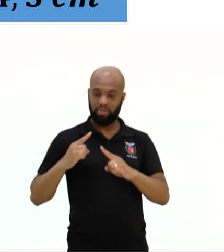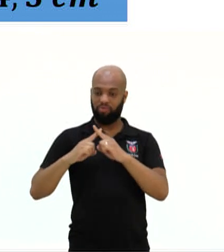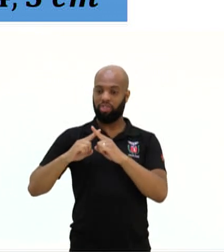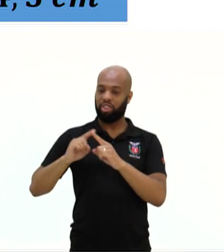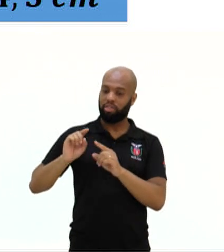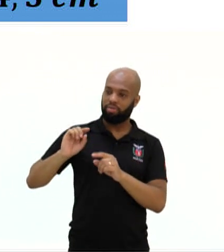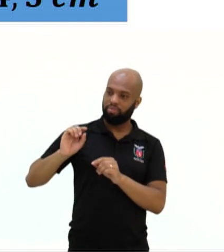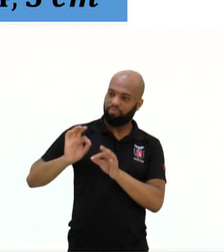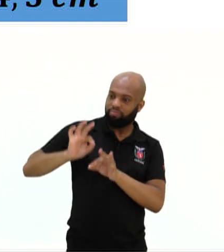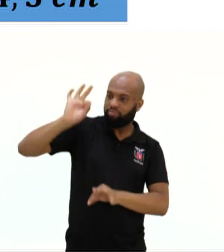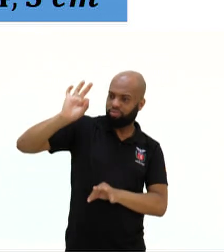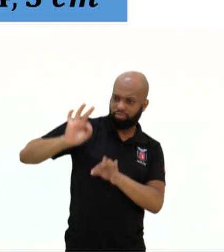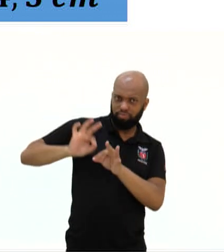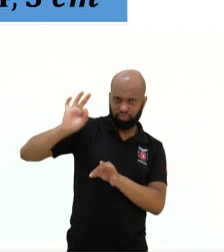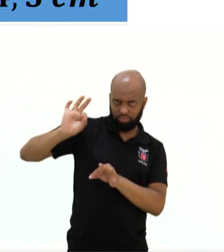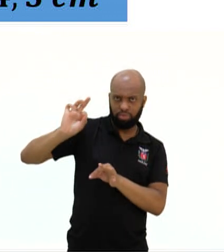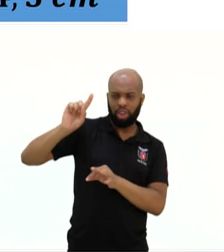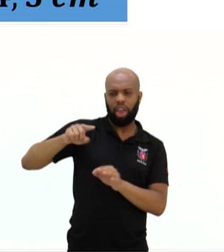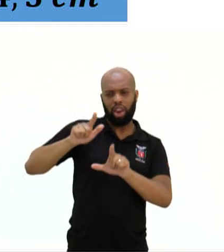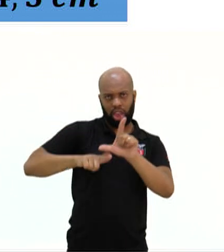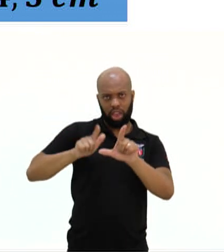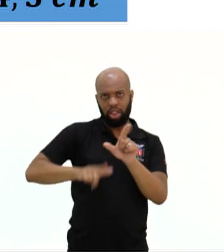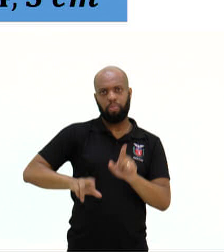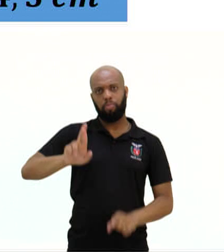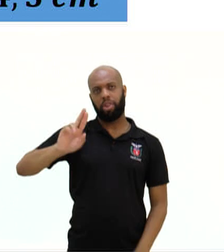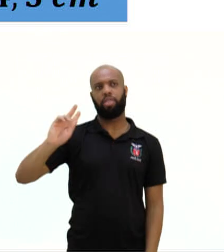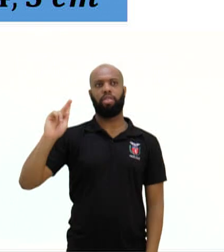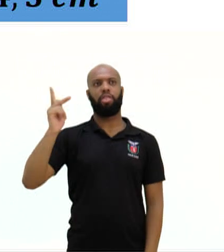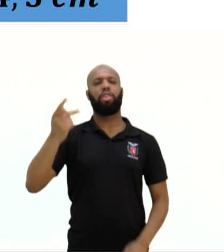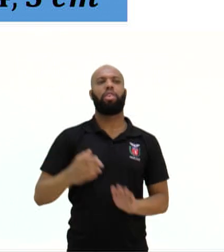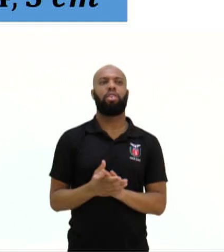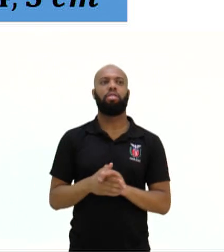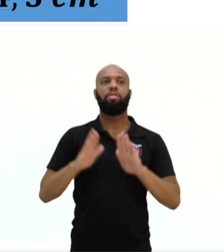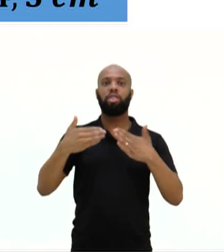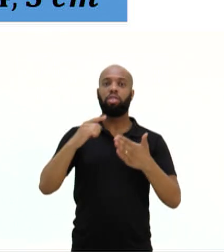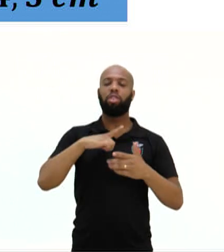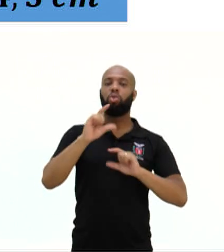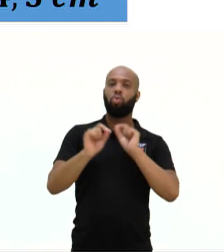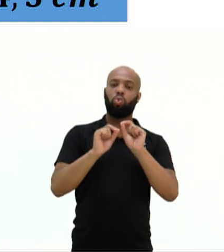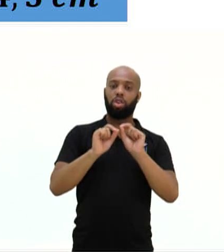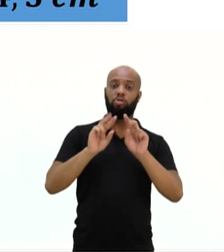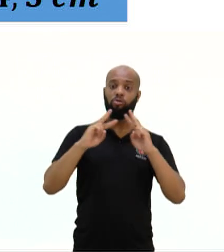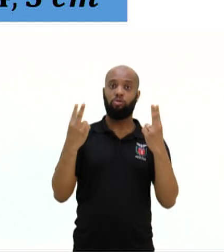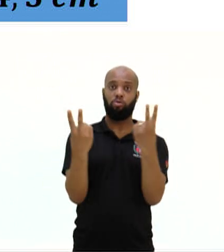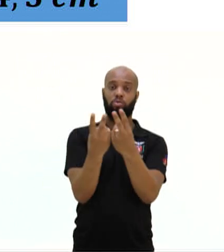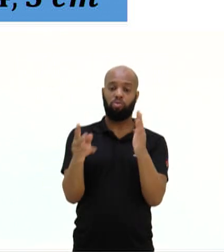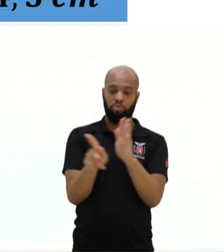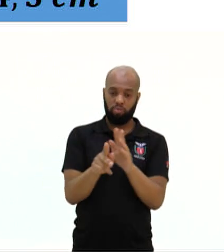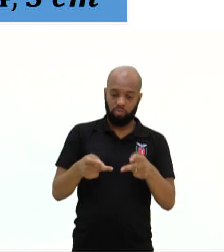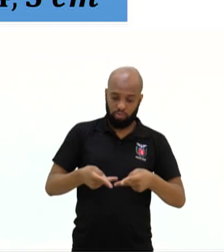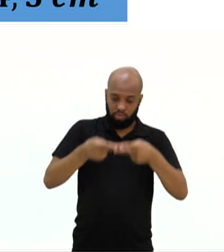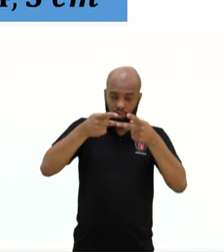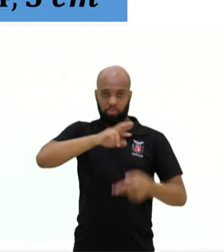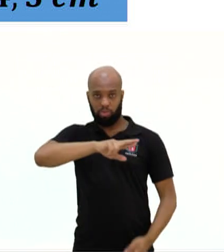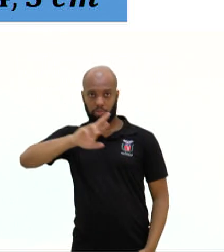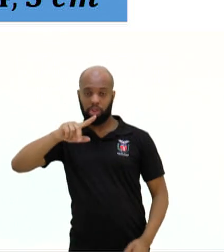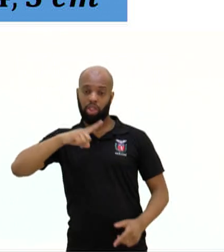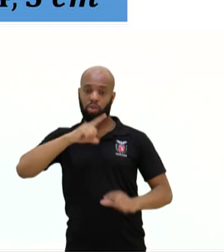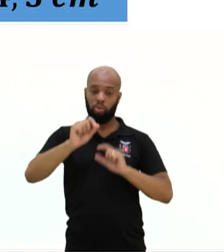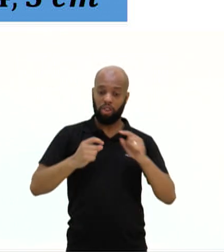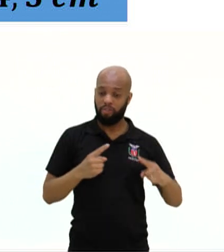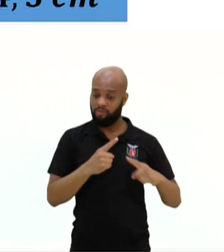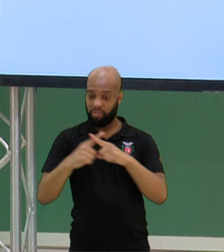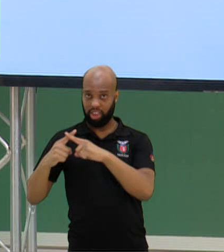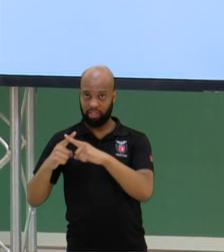tão difícil assim, né? Ó, o volume do prisma é calculado pela multiplicação entre o valor da área da base e a medida